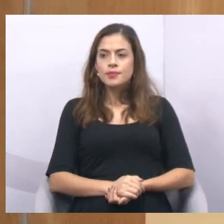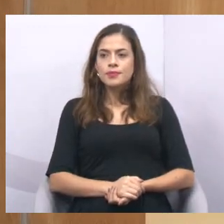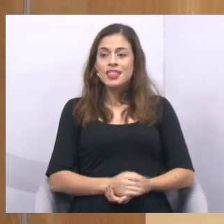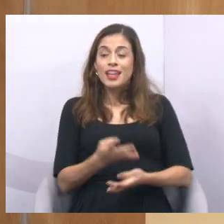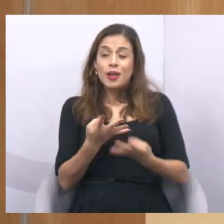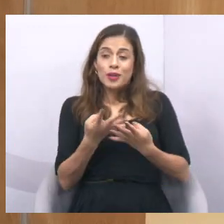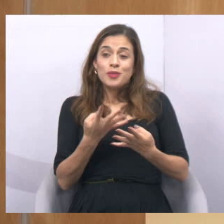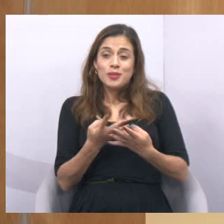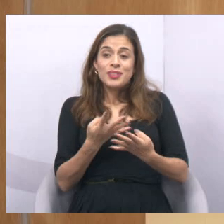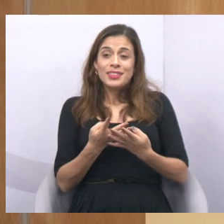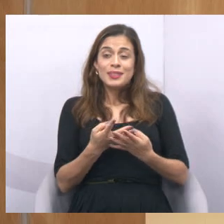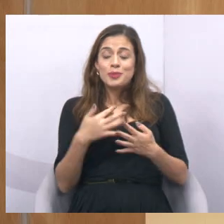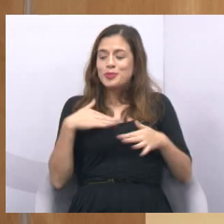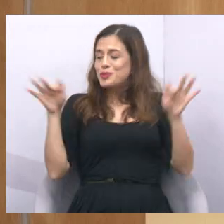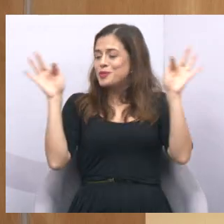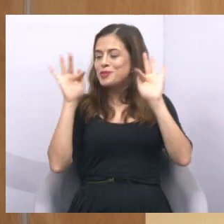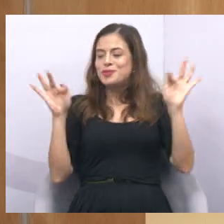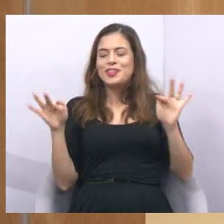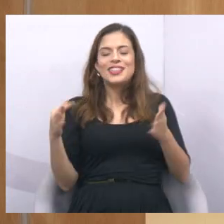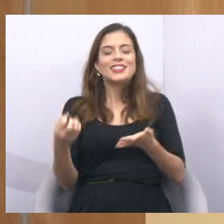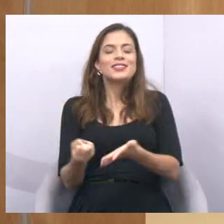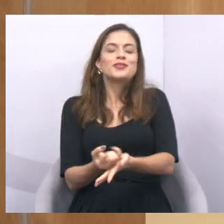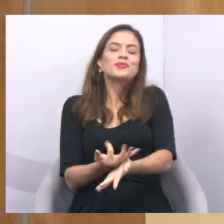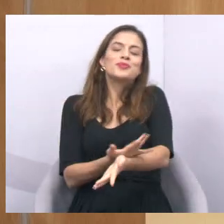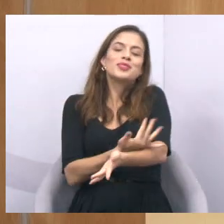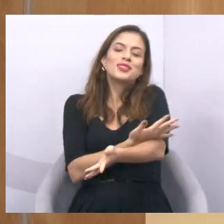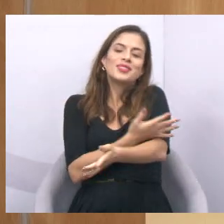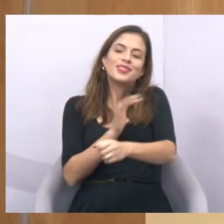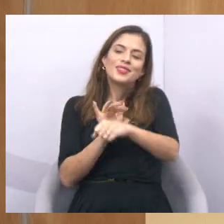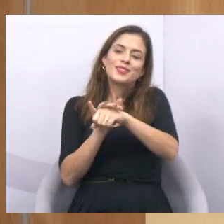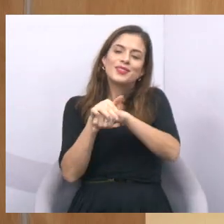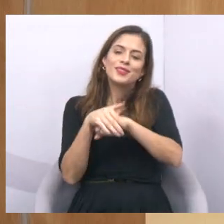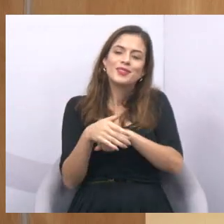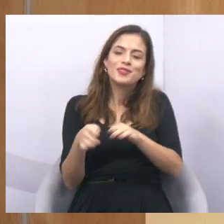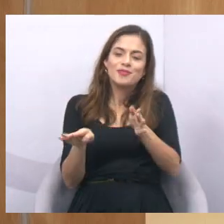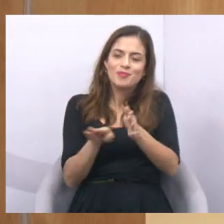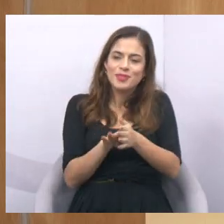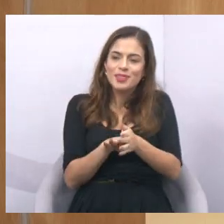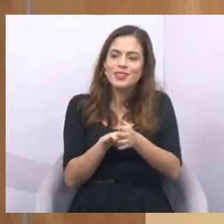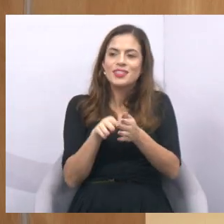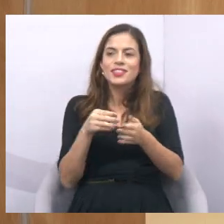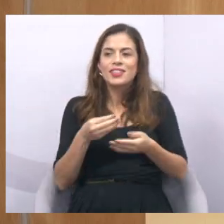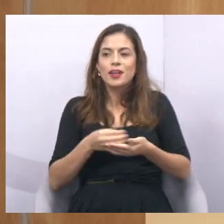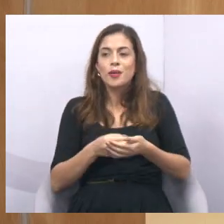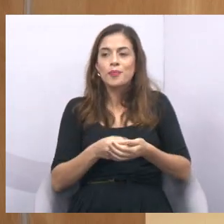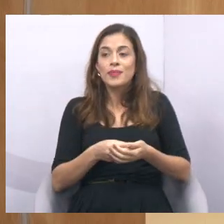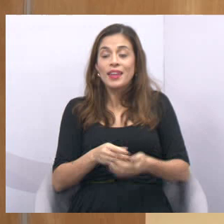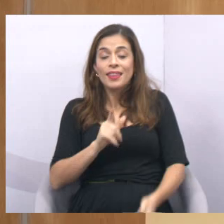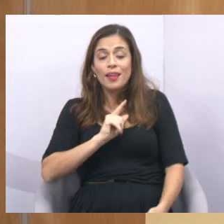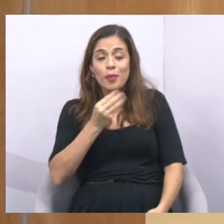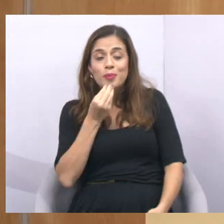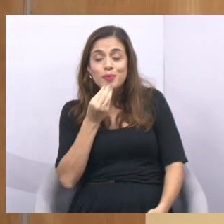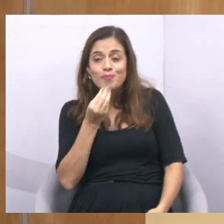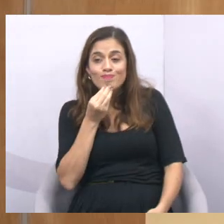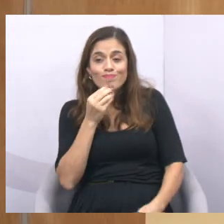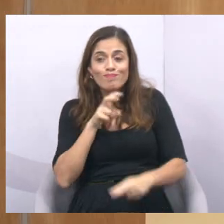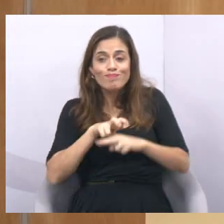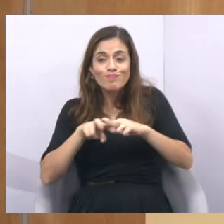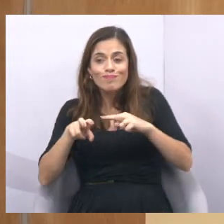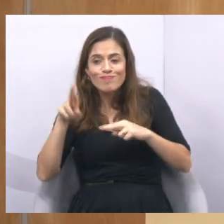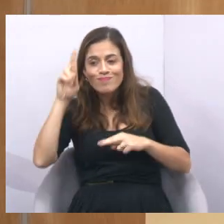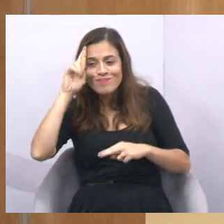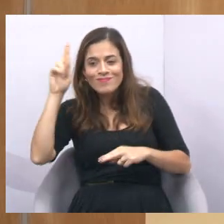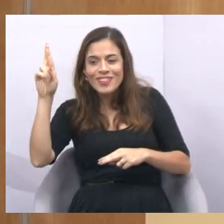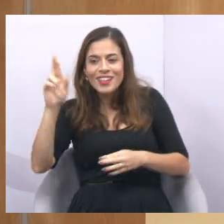Confesso que estou extremamente feliz e emocionado de estar aqui essa noite e ter a oportunidade de compor essa mesa. É um encontro de